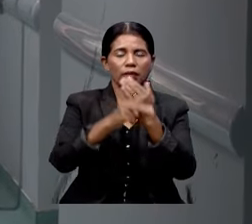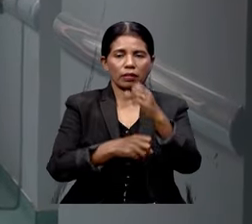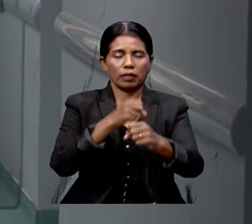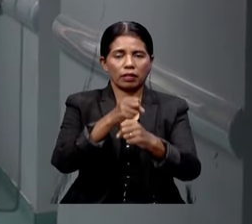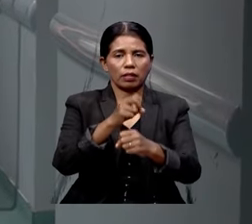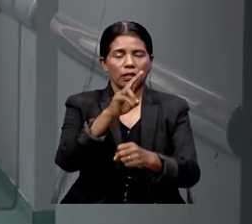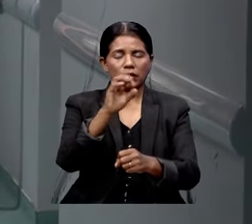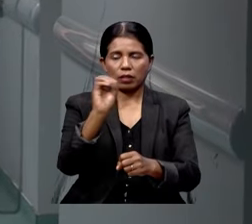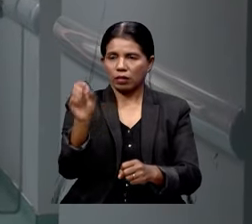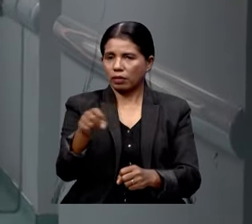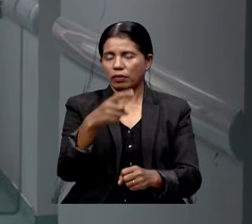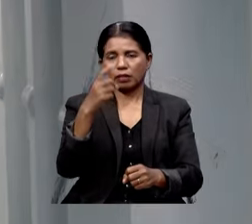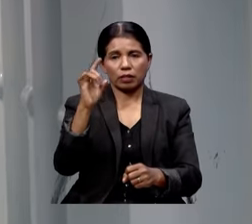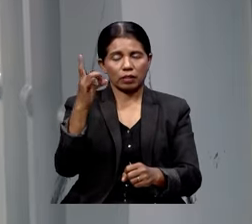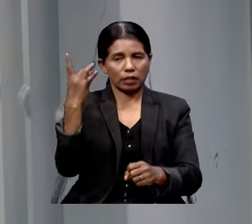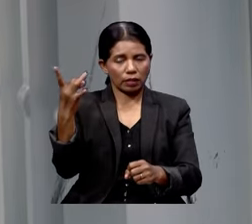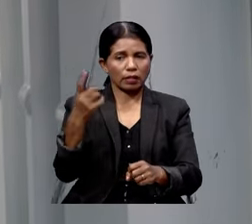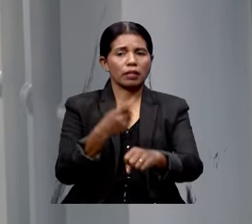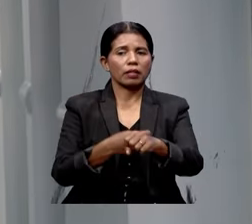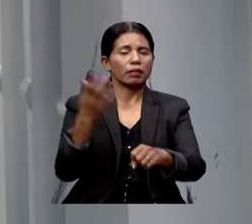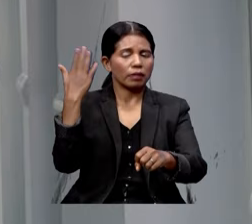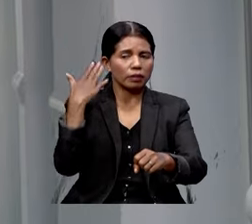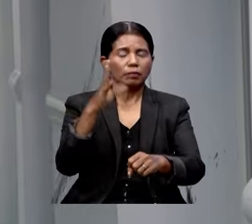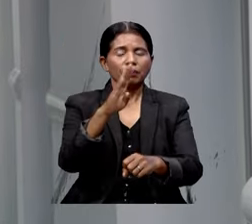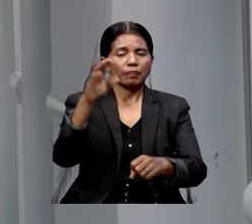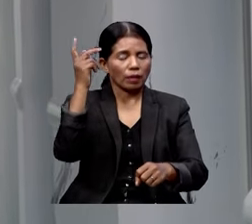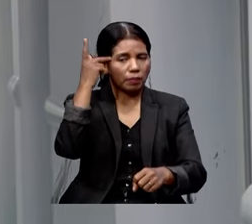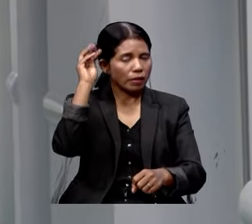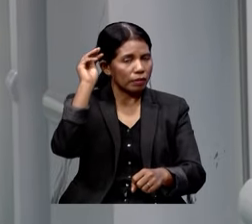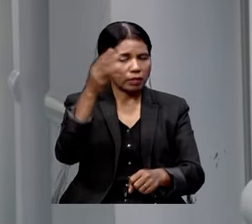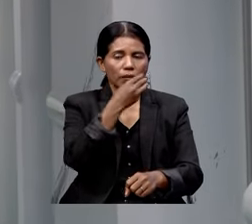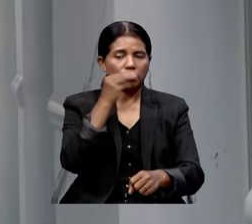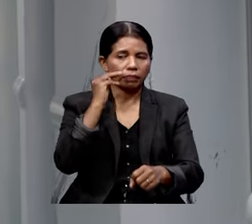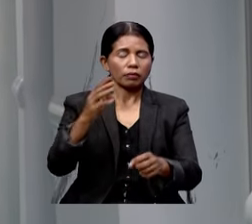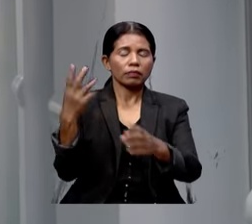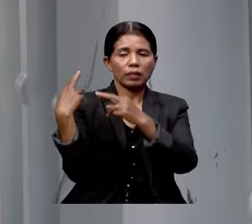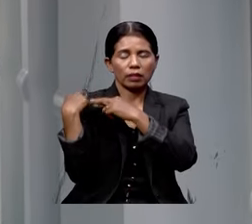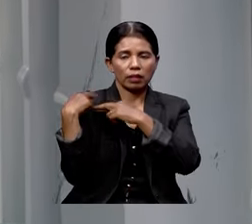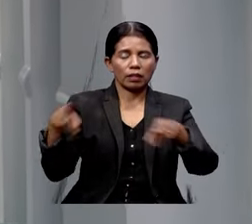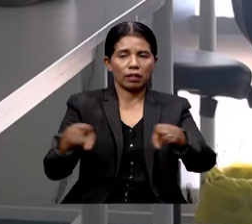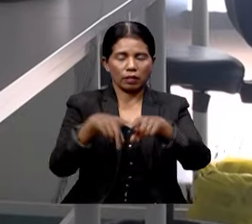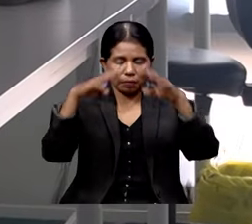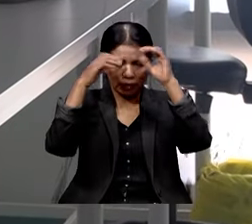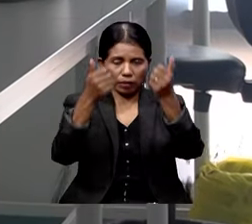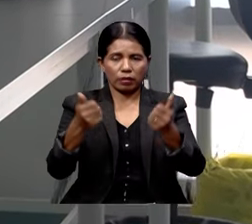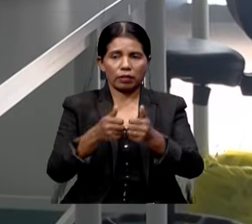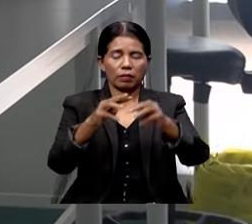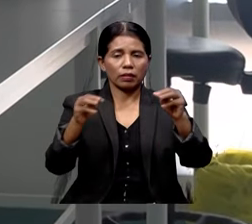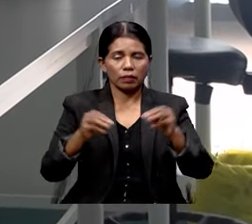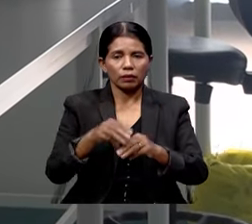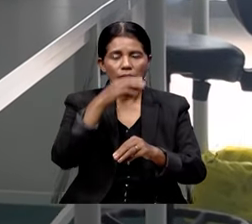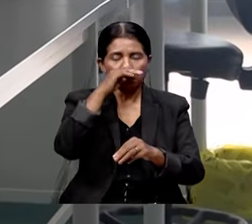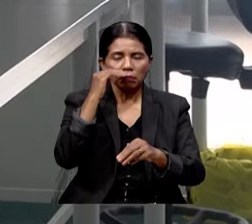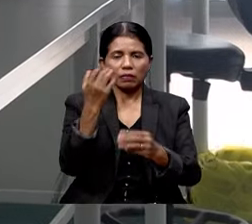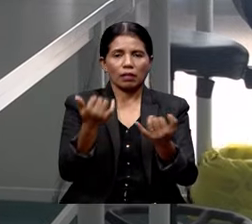rua sanolo recin hitu e ha momento nebe ex-primeiro-ministro Maria Alcateri assumi cargo anessan presidente autoridade reua ai beto horas